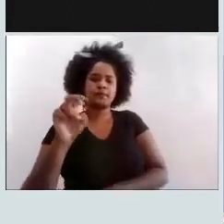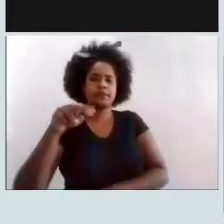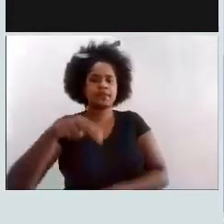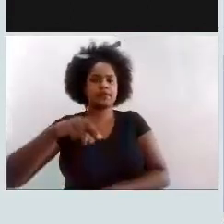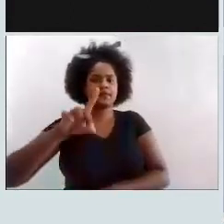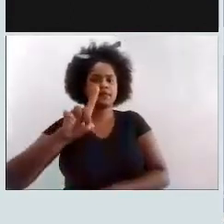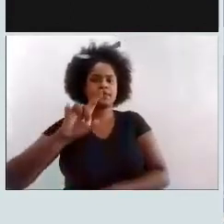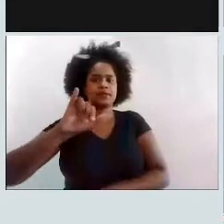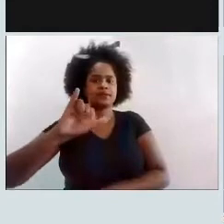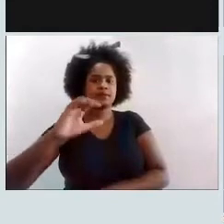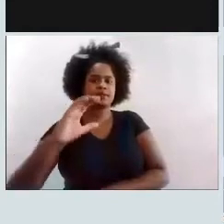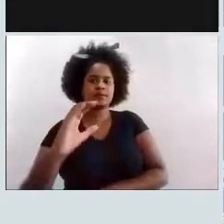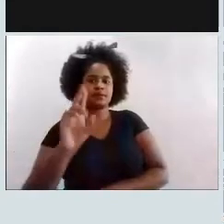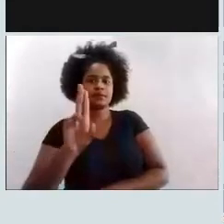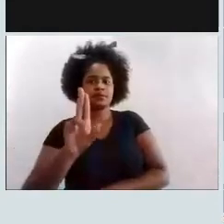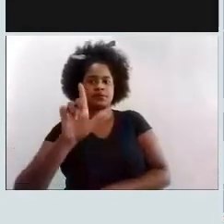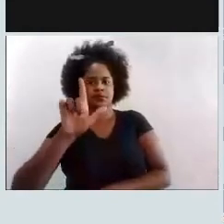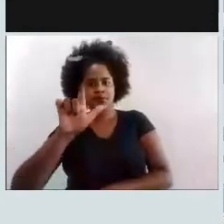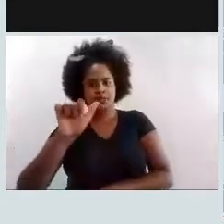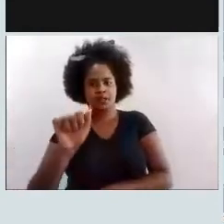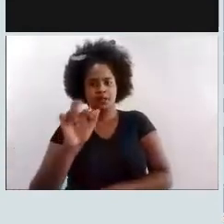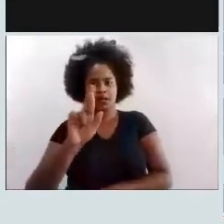elas podem ser perpendiculares,